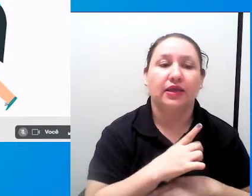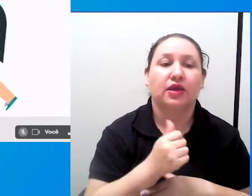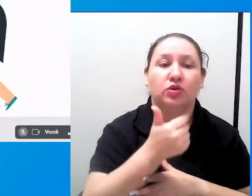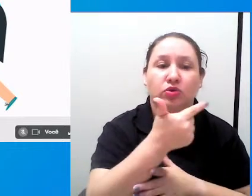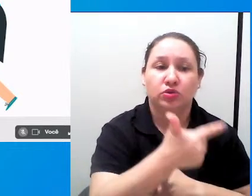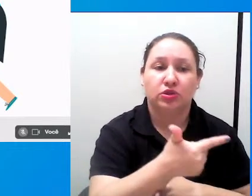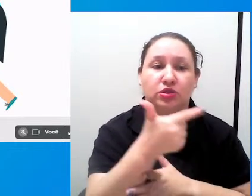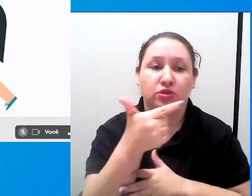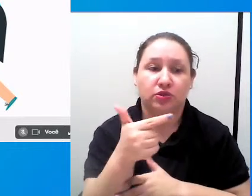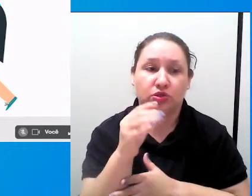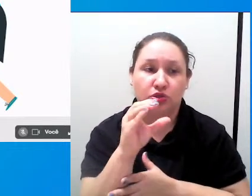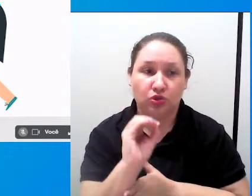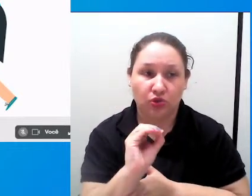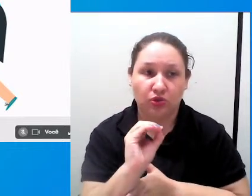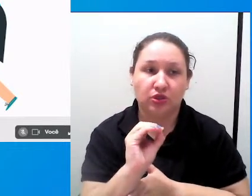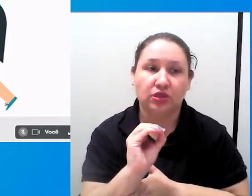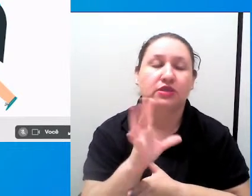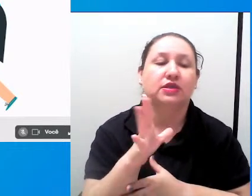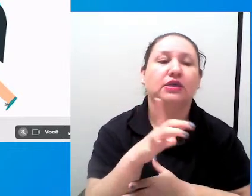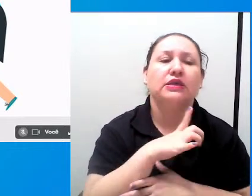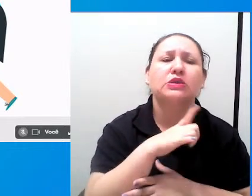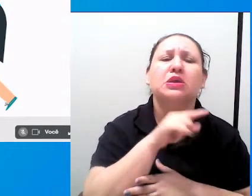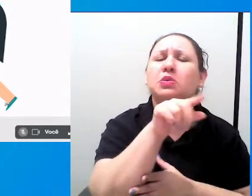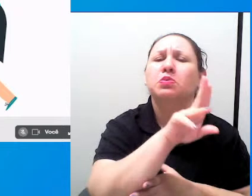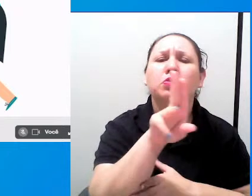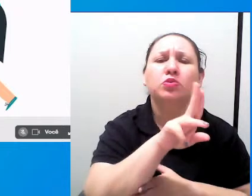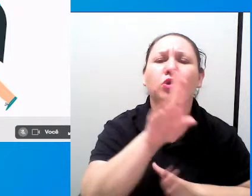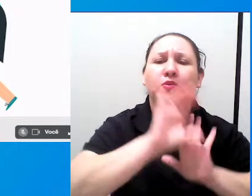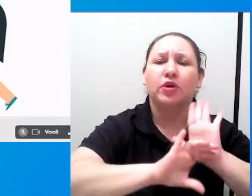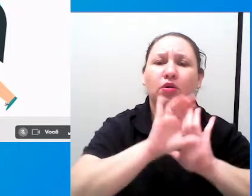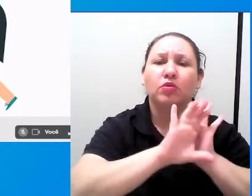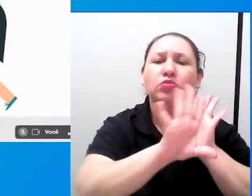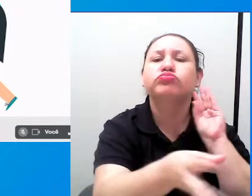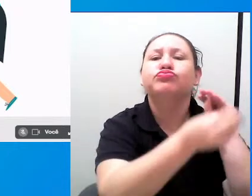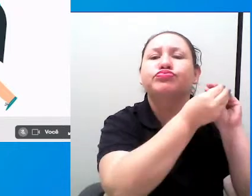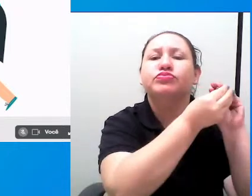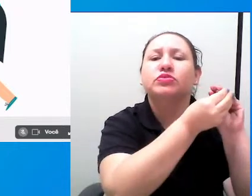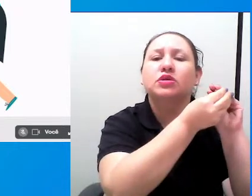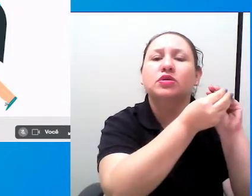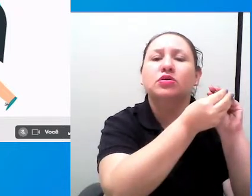componentes curriculares. Esses componentes curriculares, eles aparecem